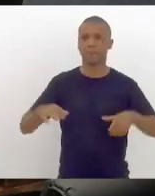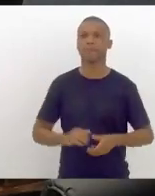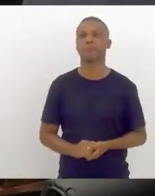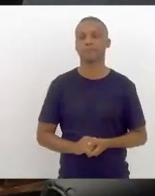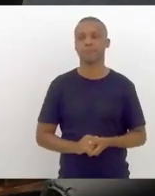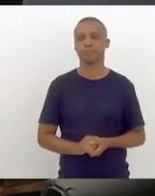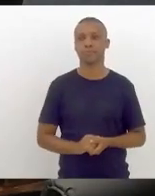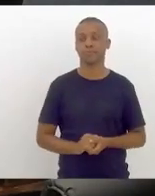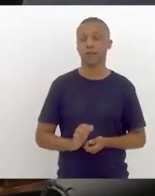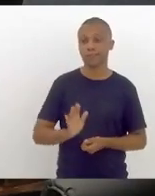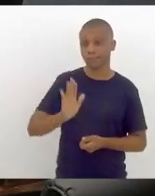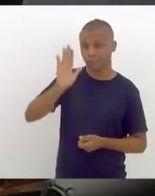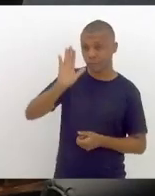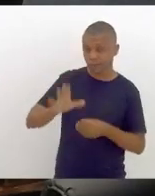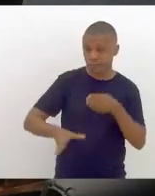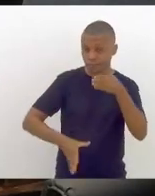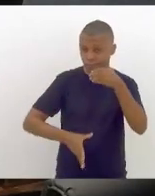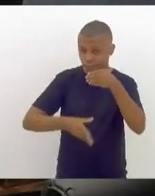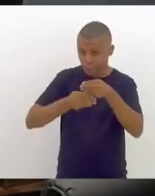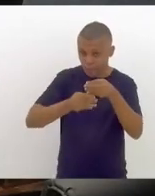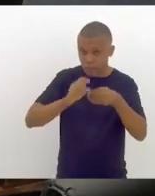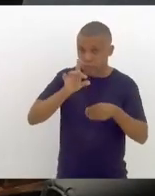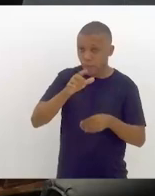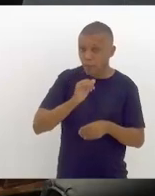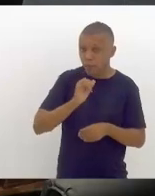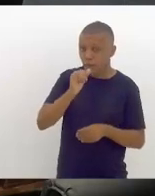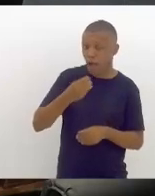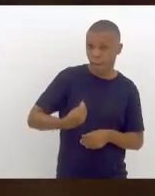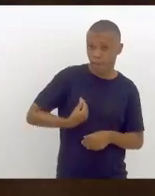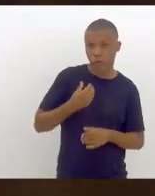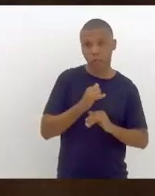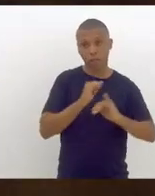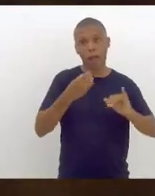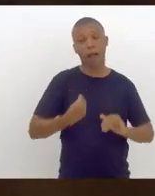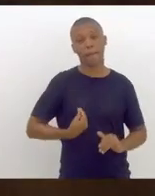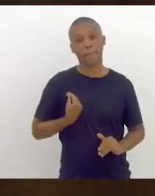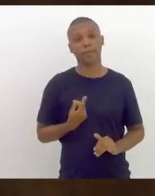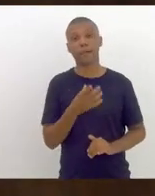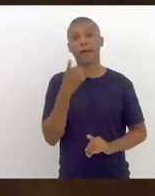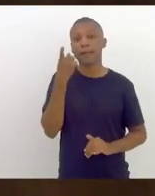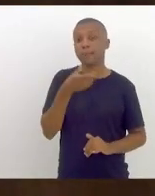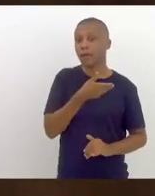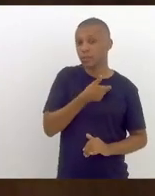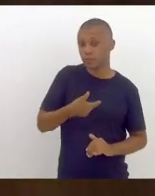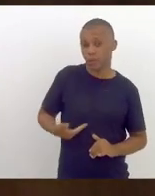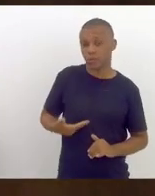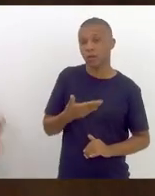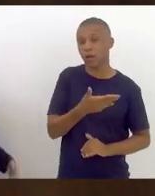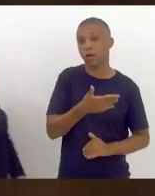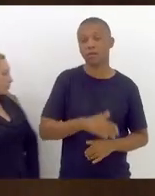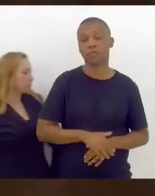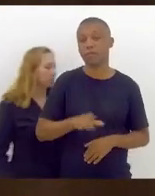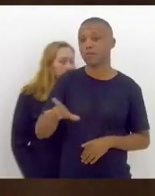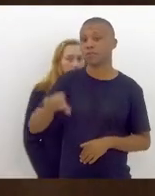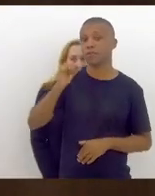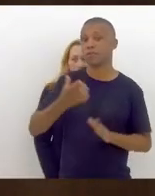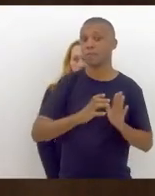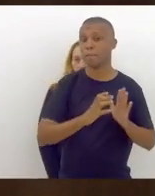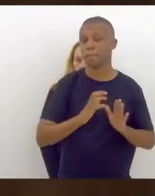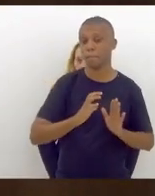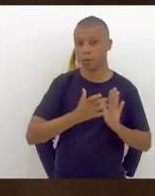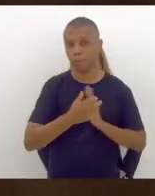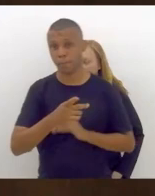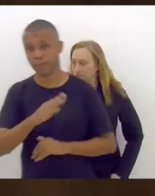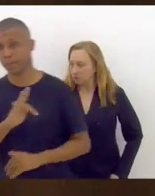é só para aproveitar esse anúncio de presenças anunciar também a presença da deputada estadual Eleita pelo partido de